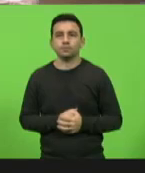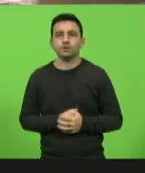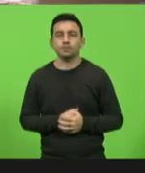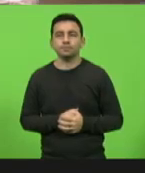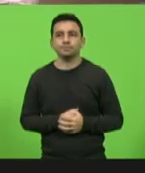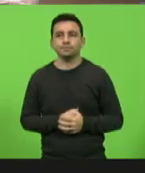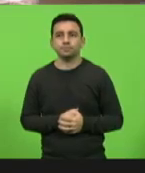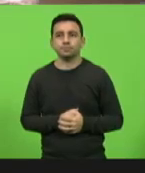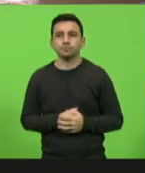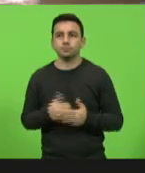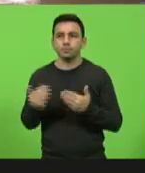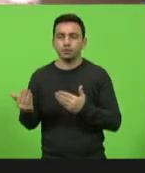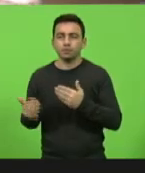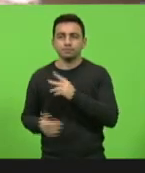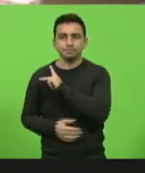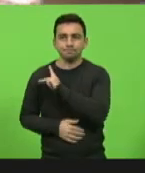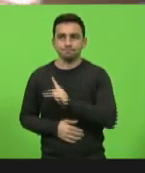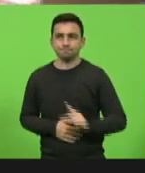Senhor presidente,